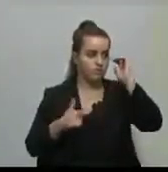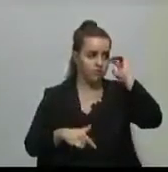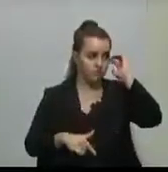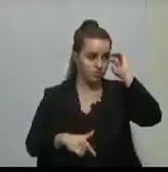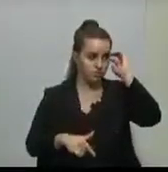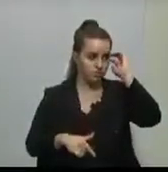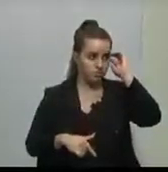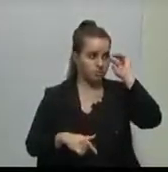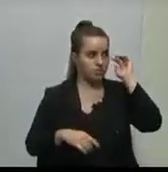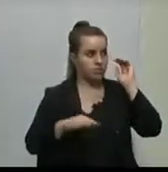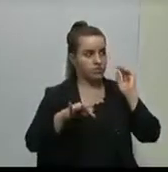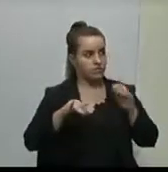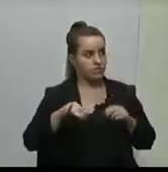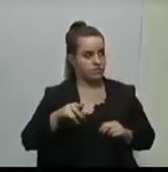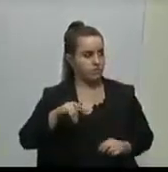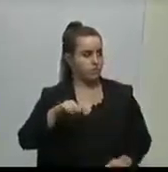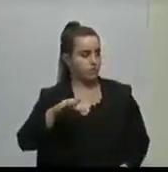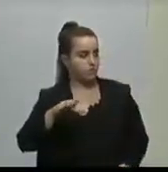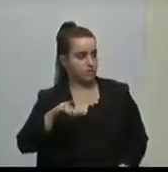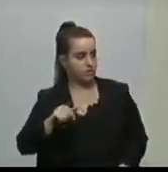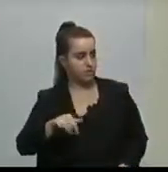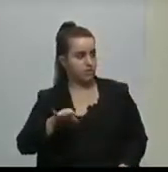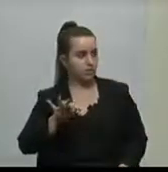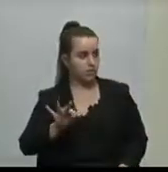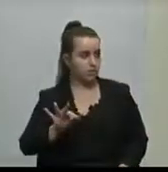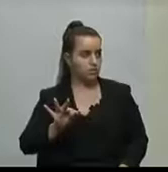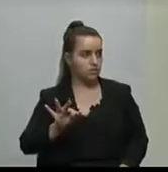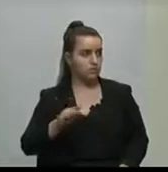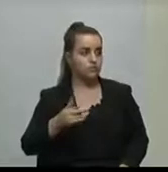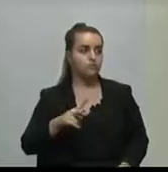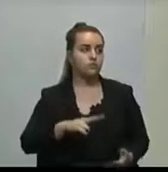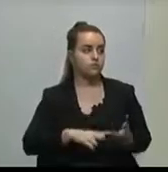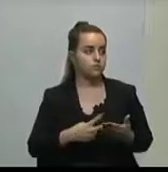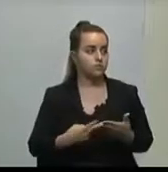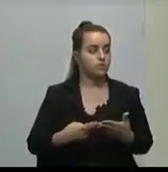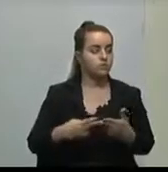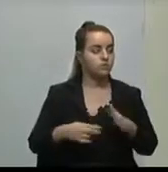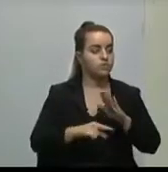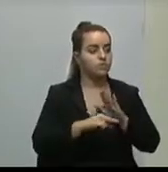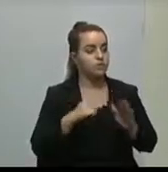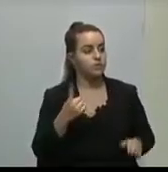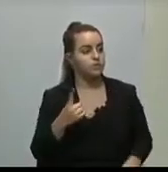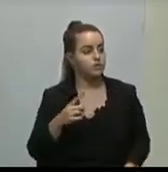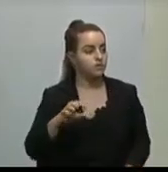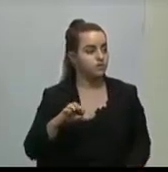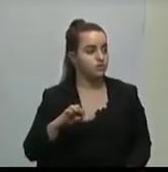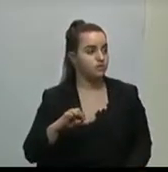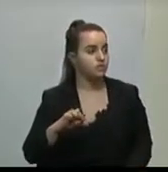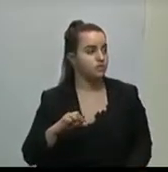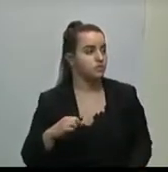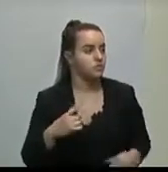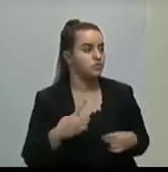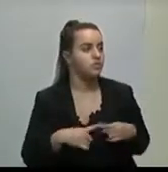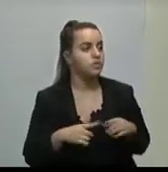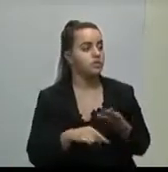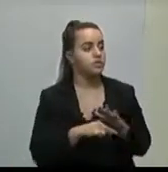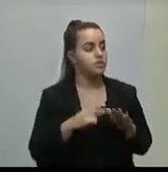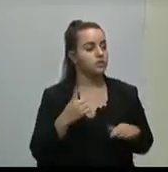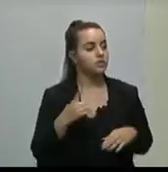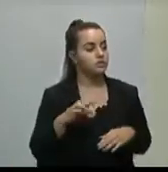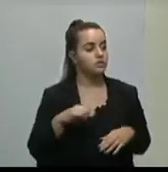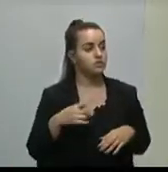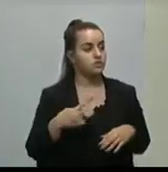tabela T, do nível de significância. Lá na linha 19, por que a linha 19?